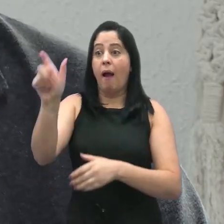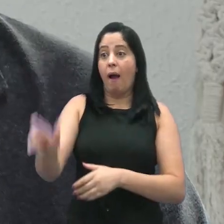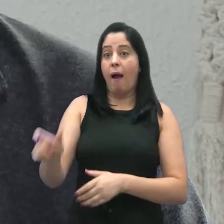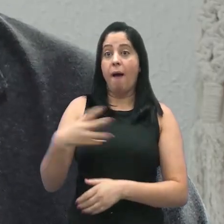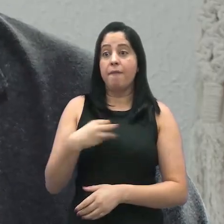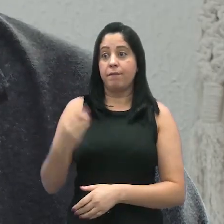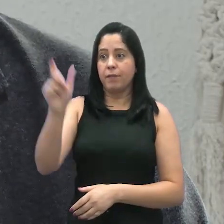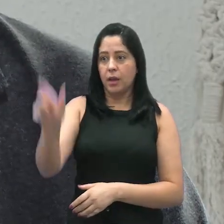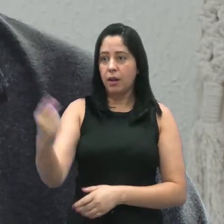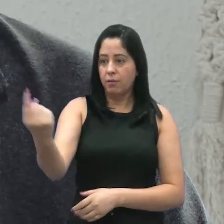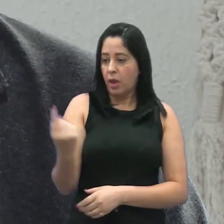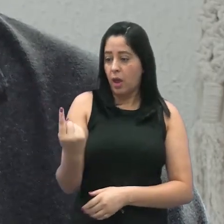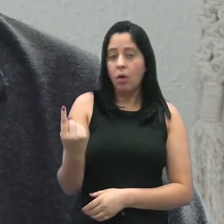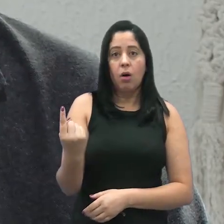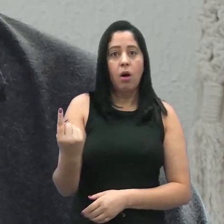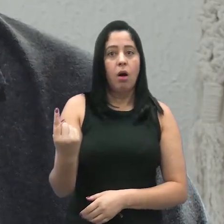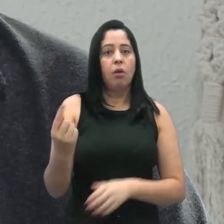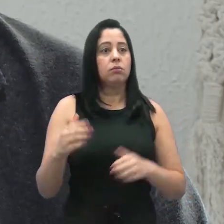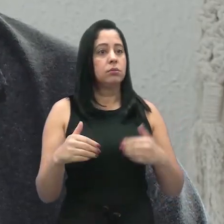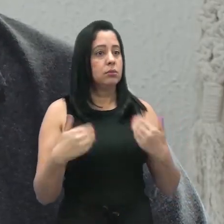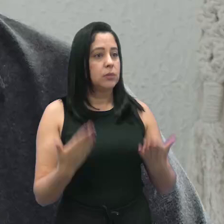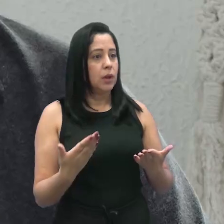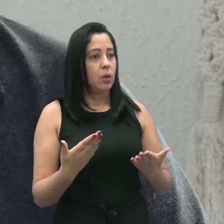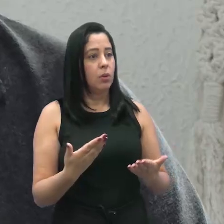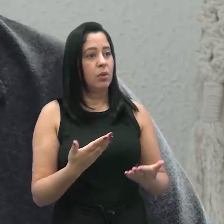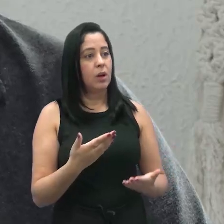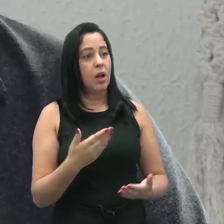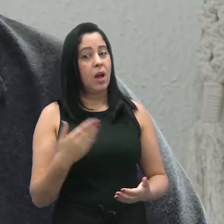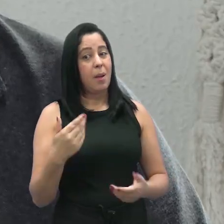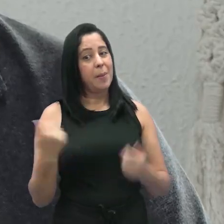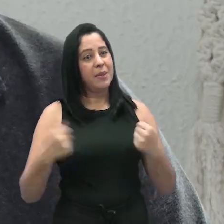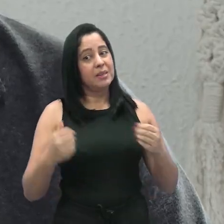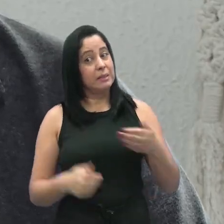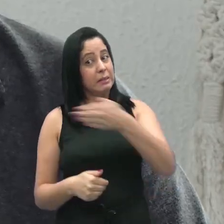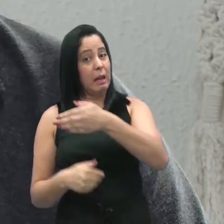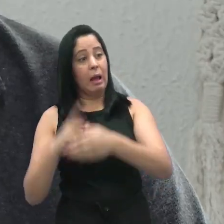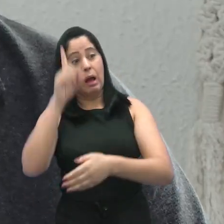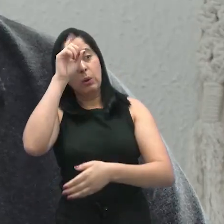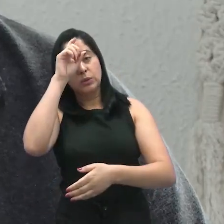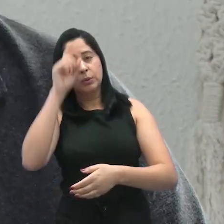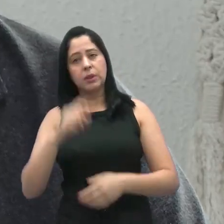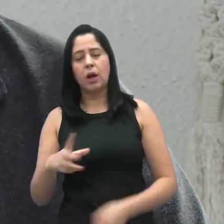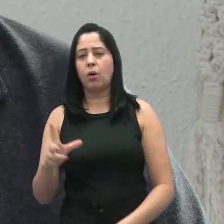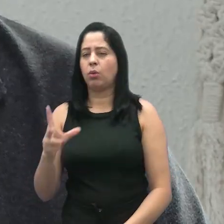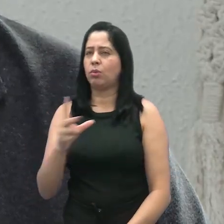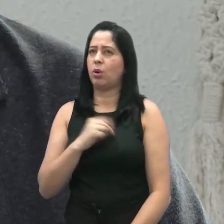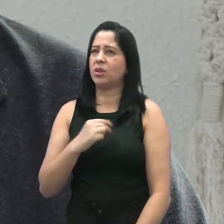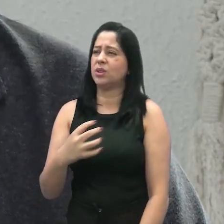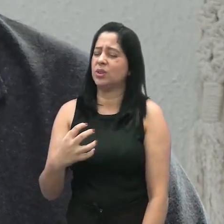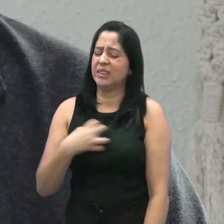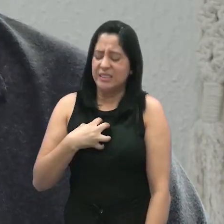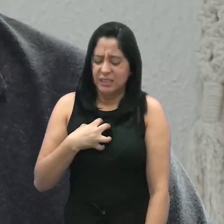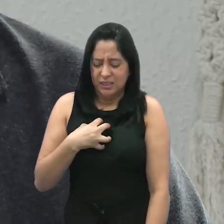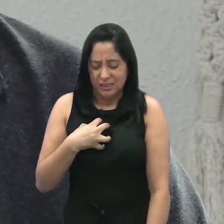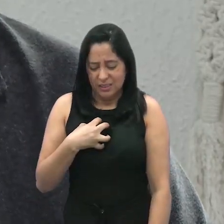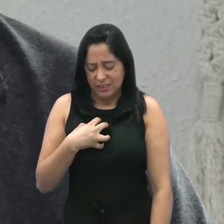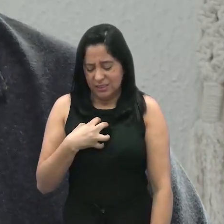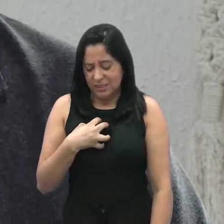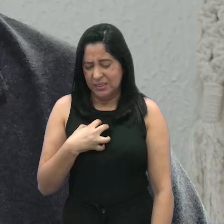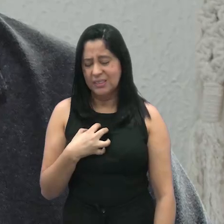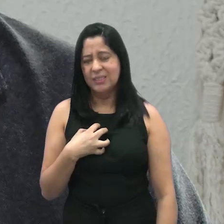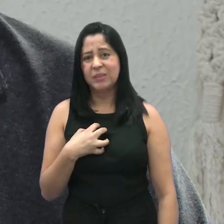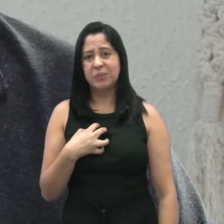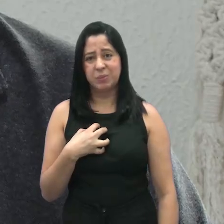fala: o pai, o hospital está chamando nós lá. Aquilo lá foi...